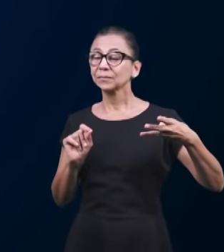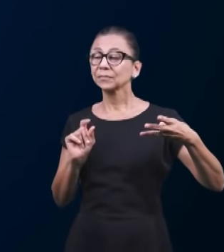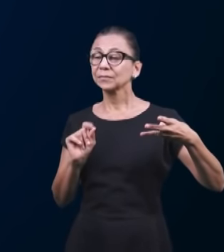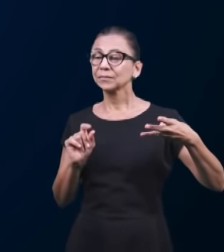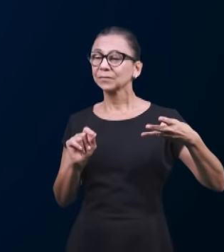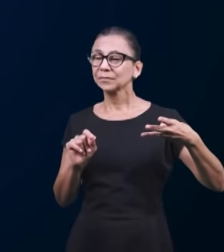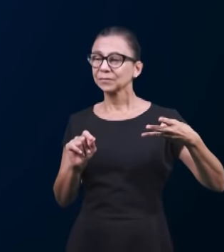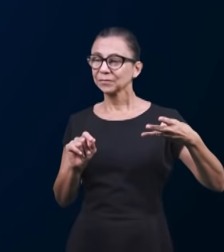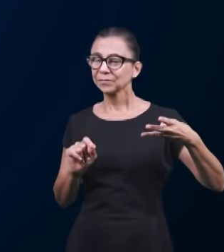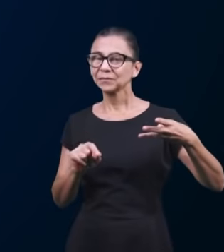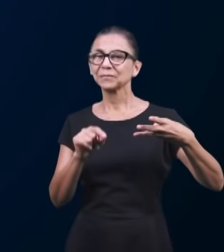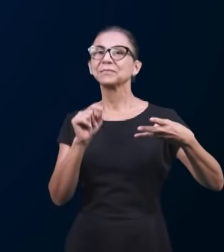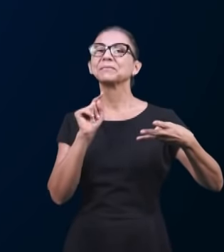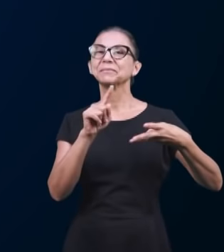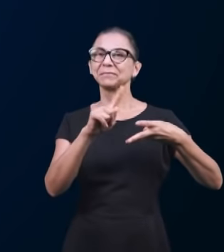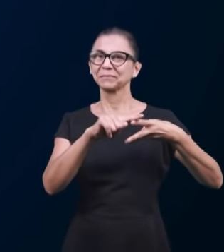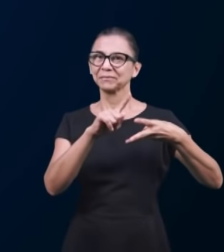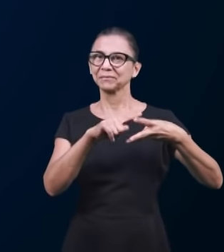É o